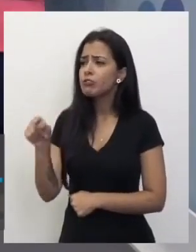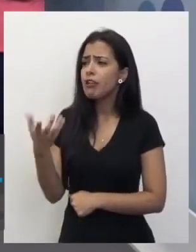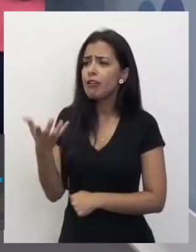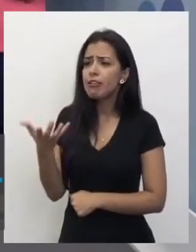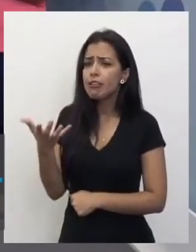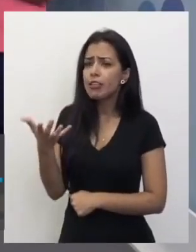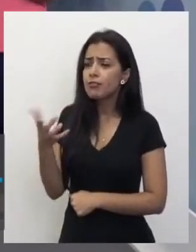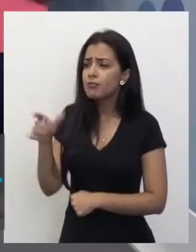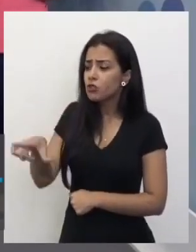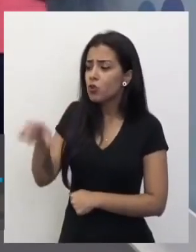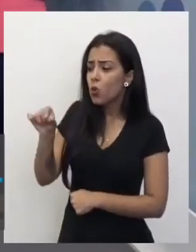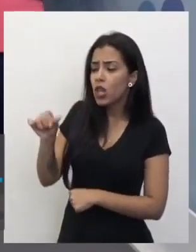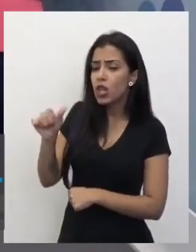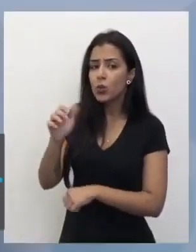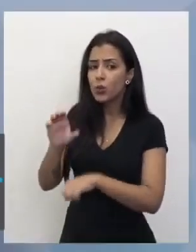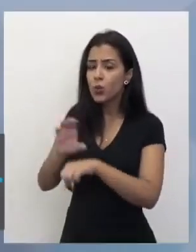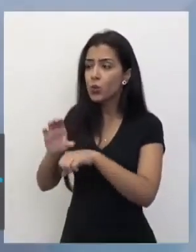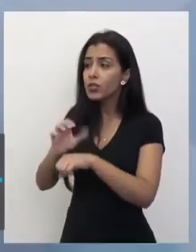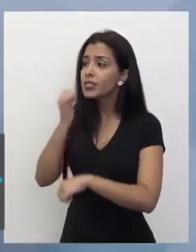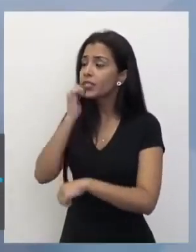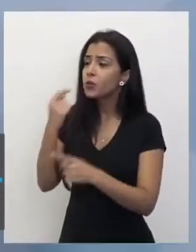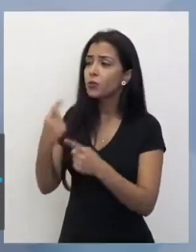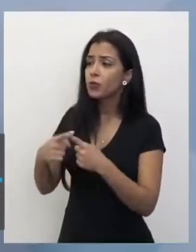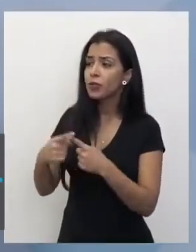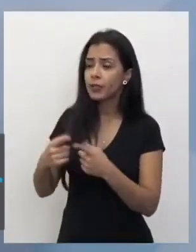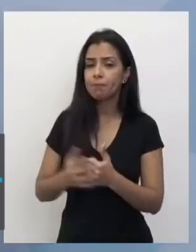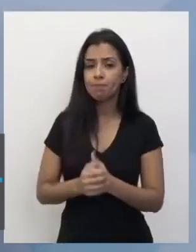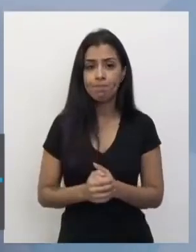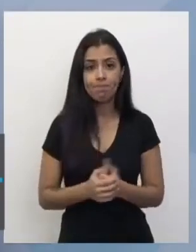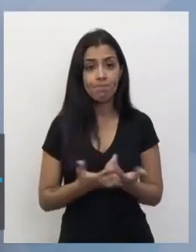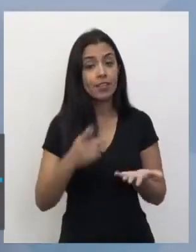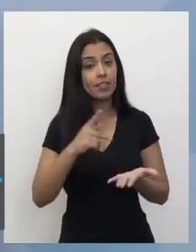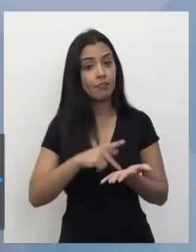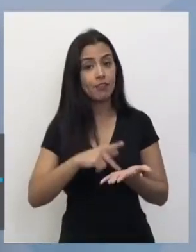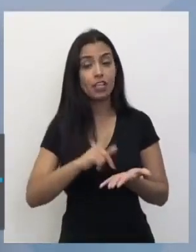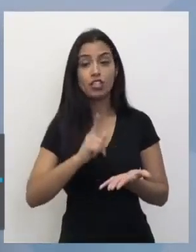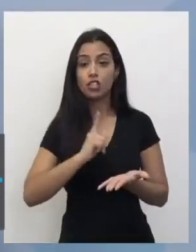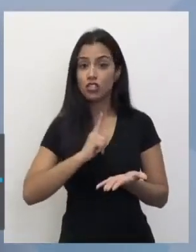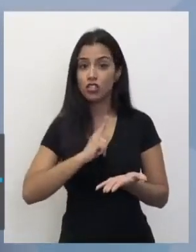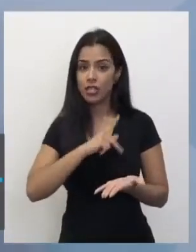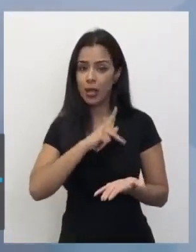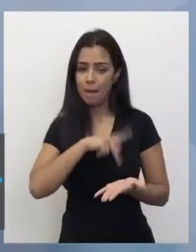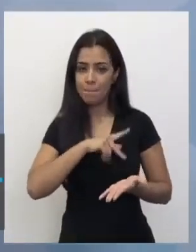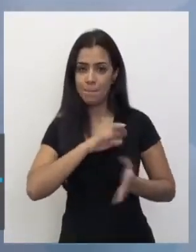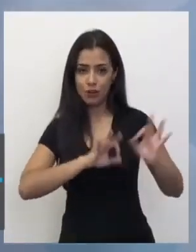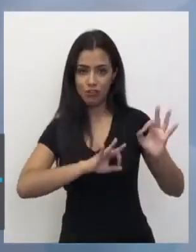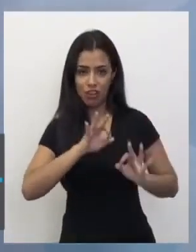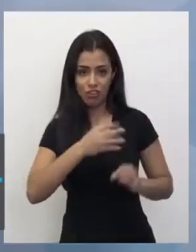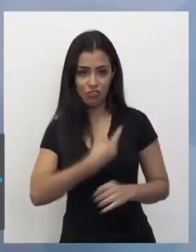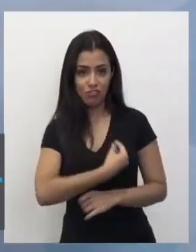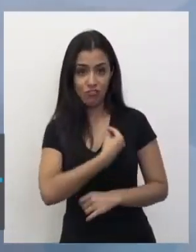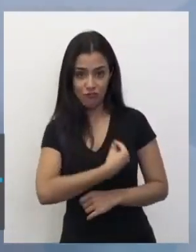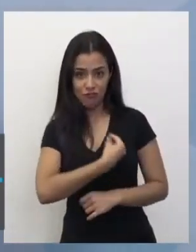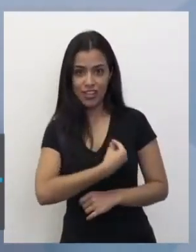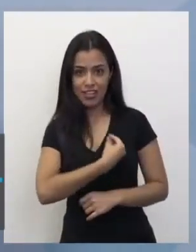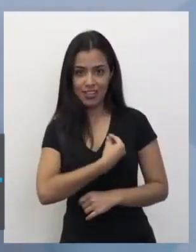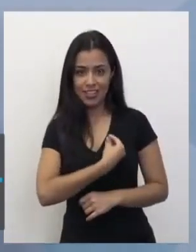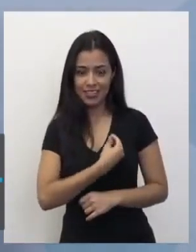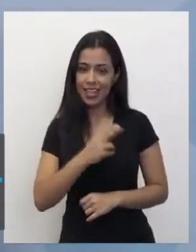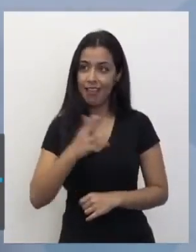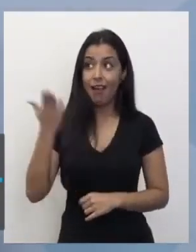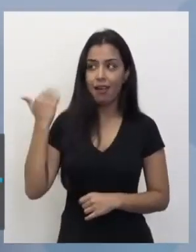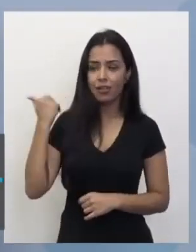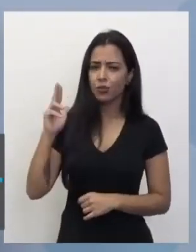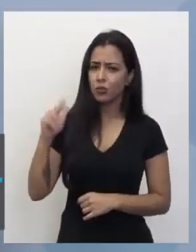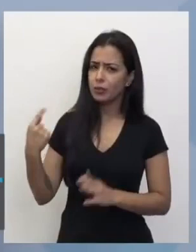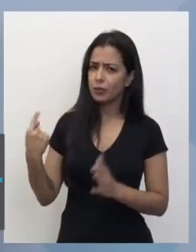de ciências? Então, na verdade, né, eu tinha um projeto de vida, né, que a gente gosta de falar de projeto de vida. Nunca me perguntaram sobre o projeto de